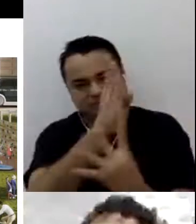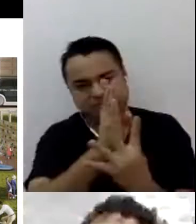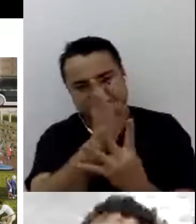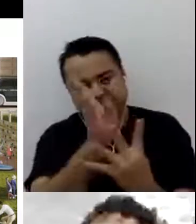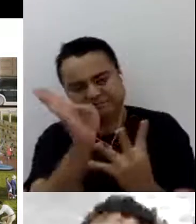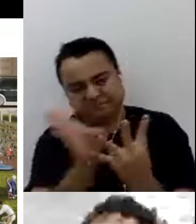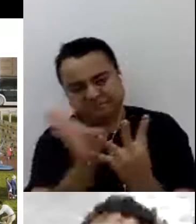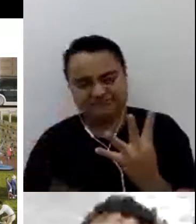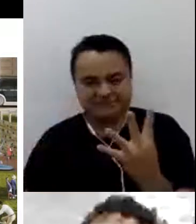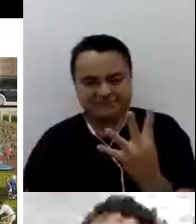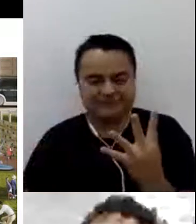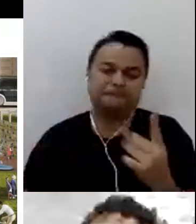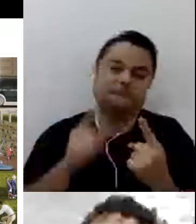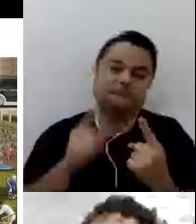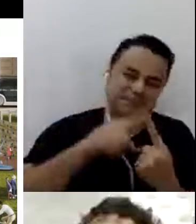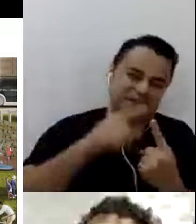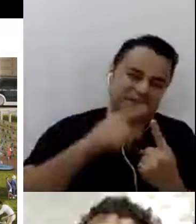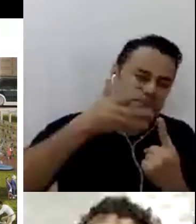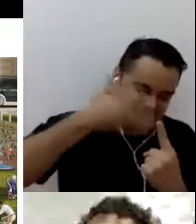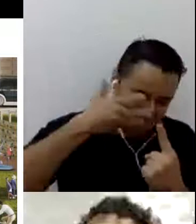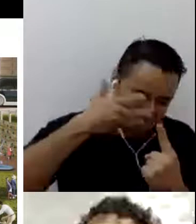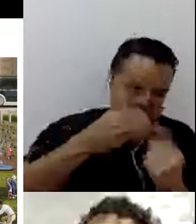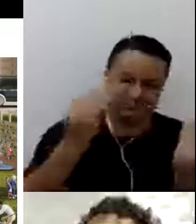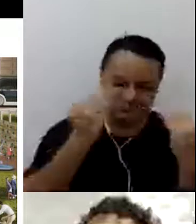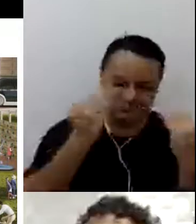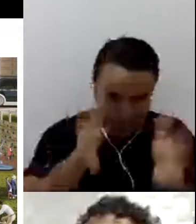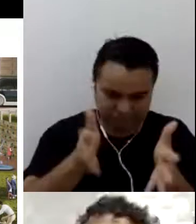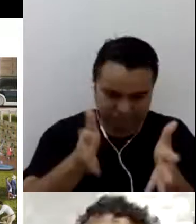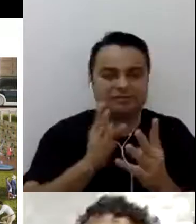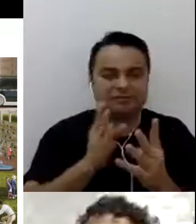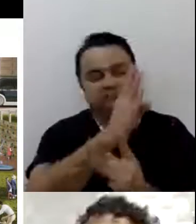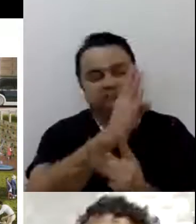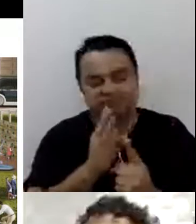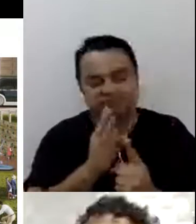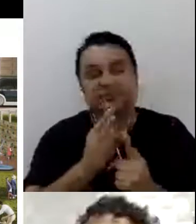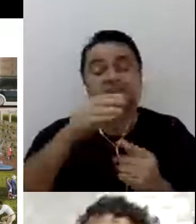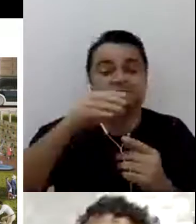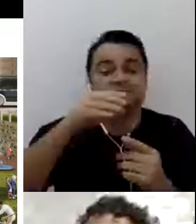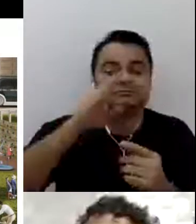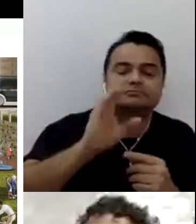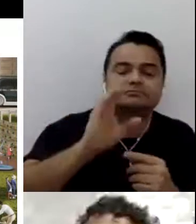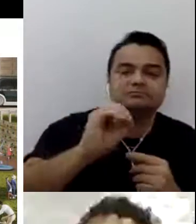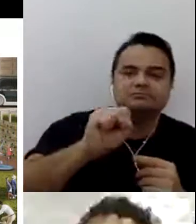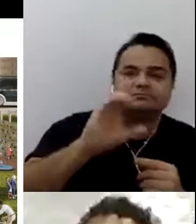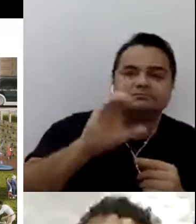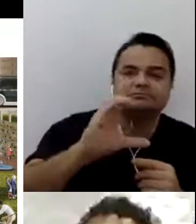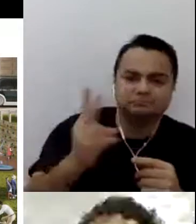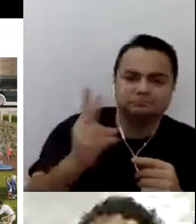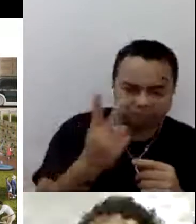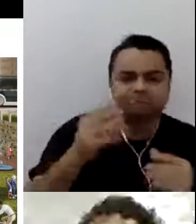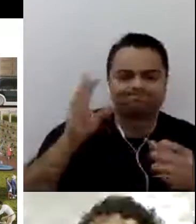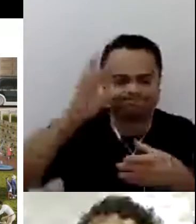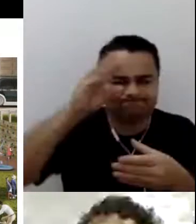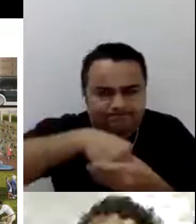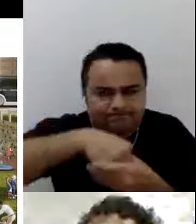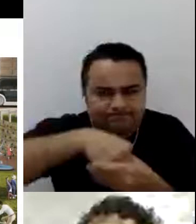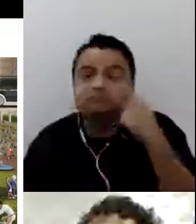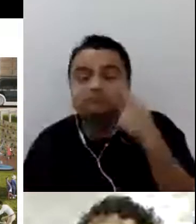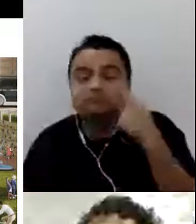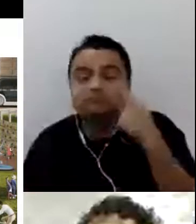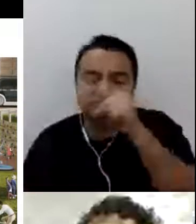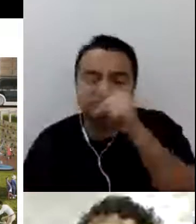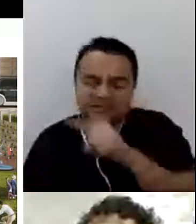que na primeira palestra já foi colocado os segmentos que a Bosch está envolvida, que a Bosch está inserida. Então, se a gente for ver lá o